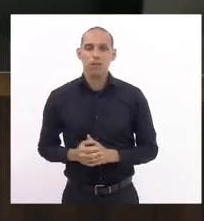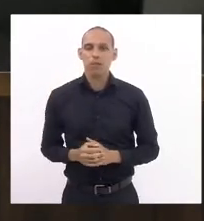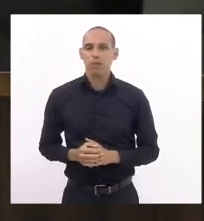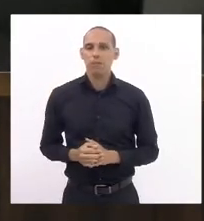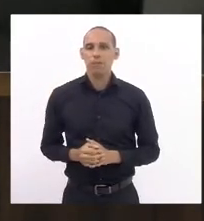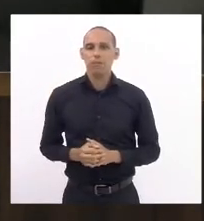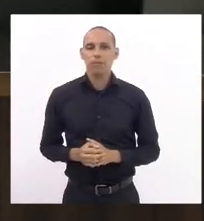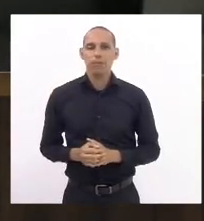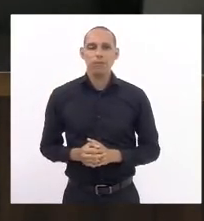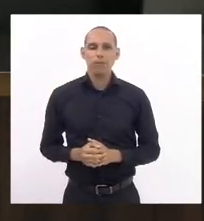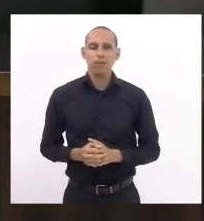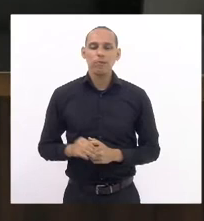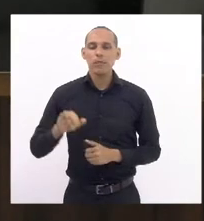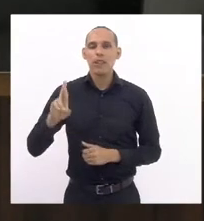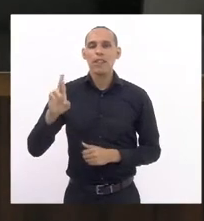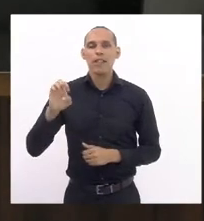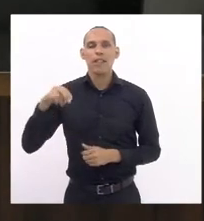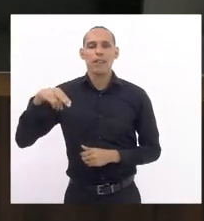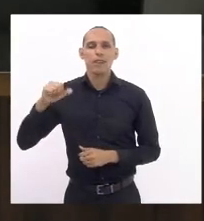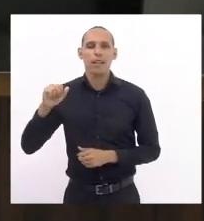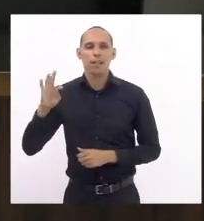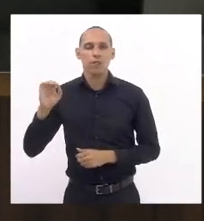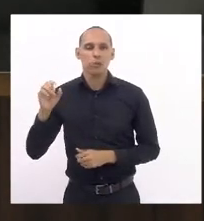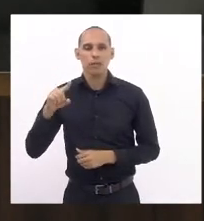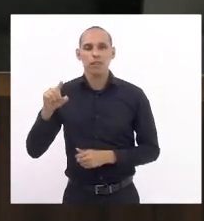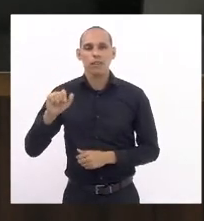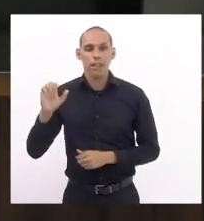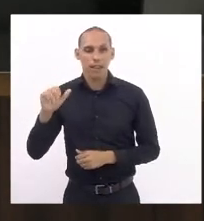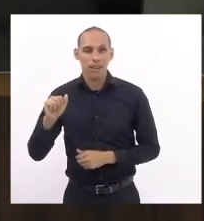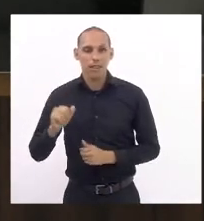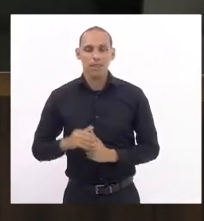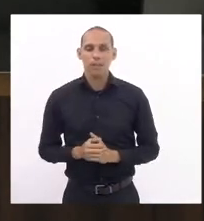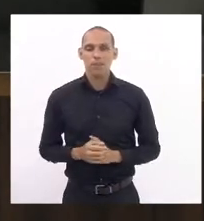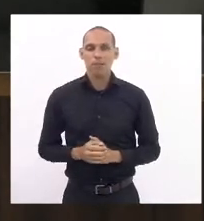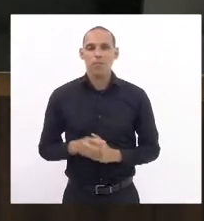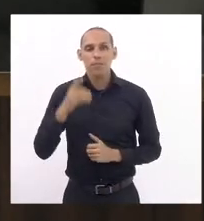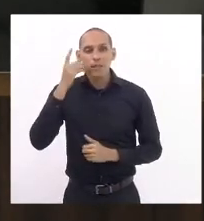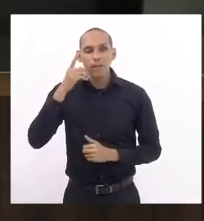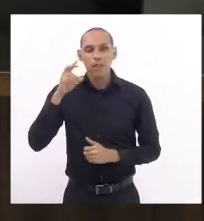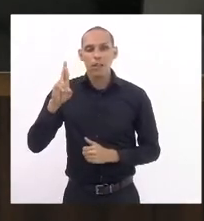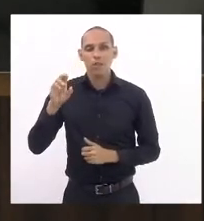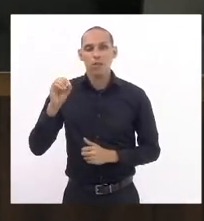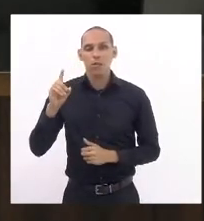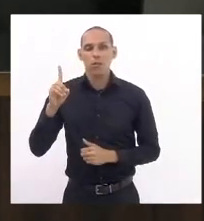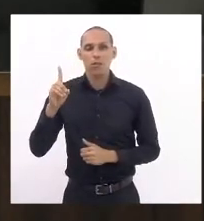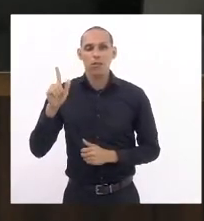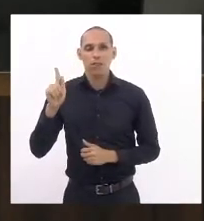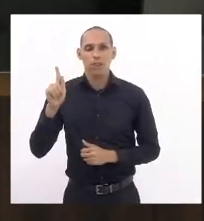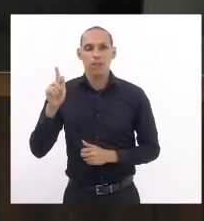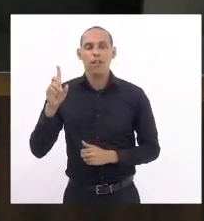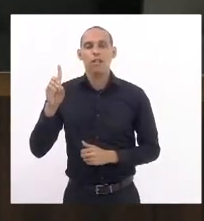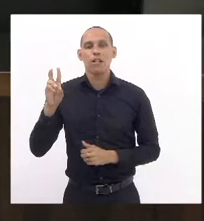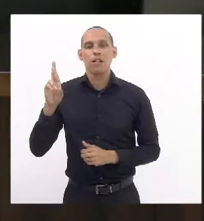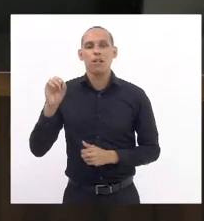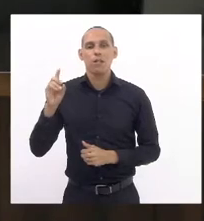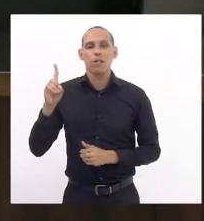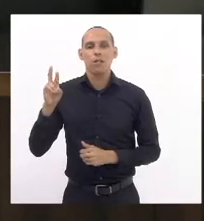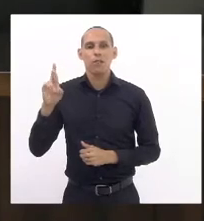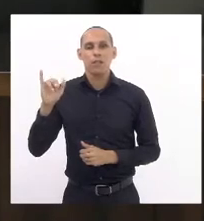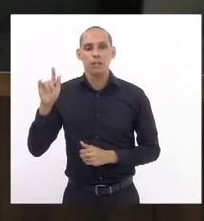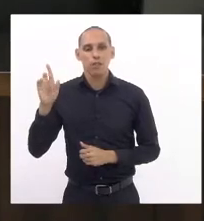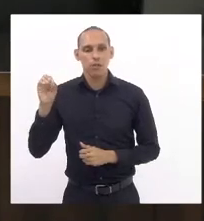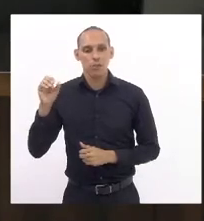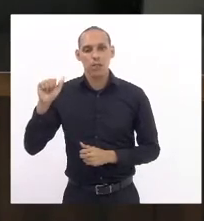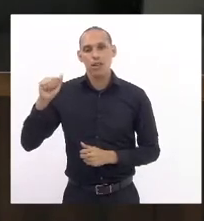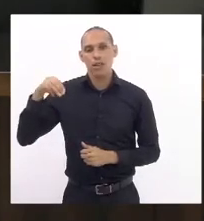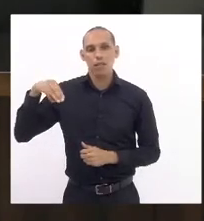Pedro Ricardo, deputado Renato Zaca, deputado Renato Zaca, deputado Rodrigo Amorim, deputado Rodrigo